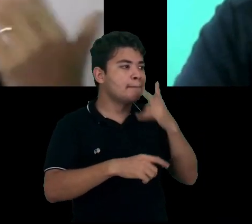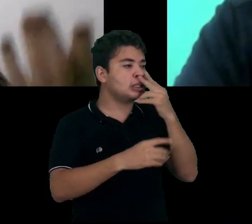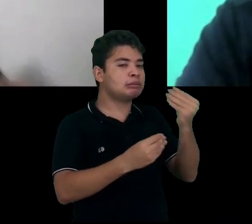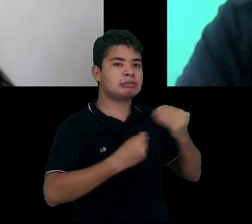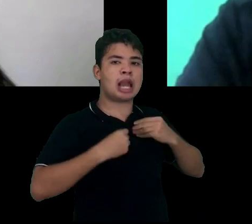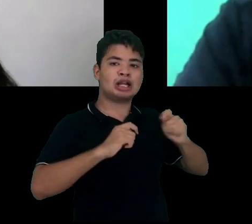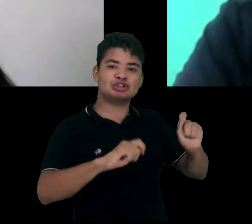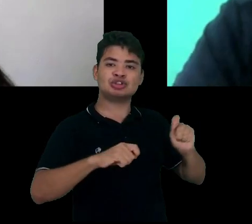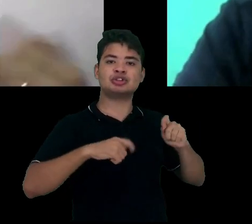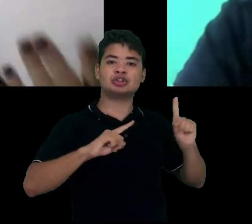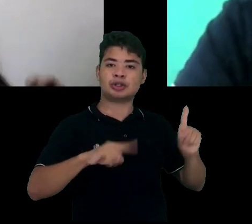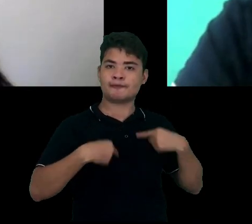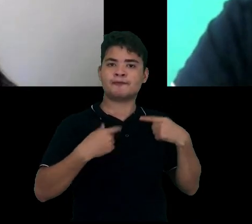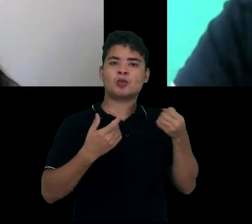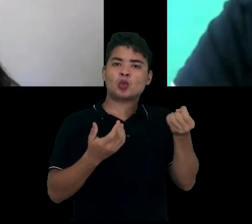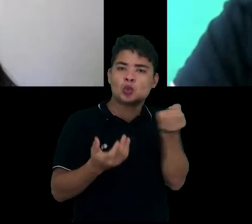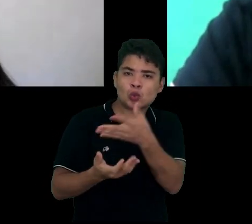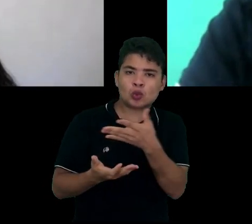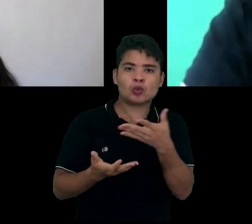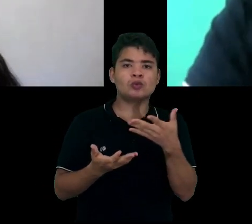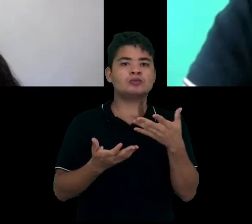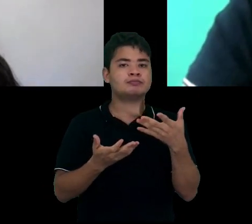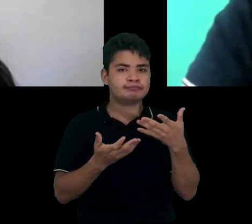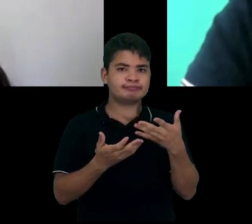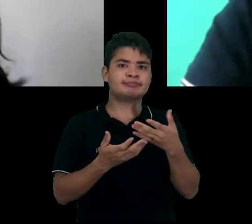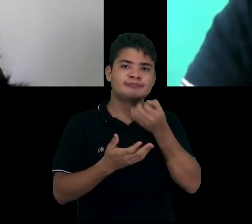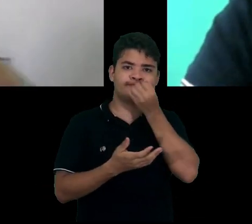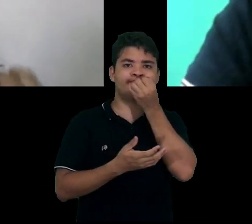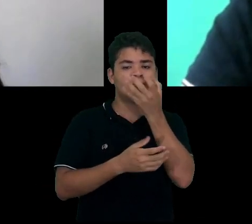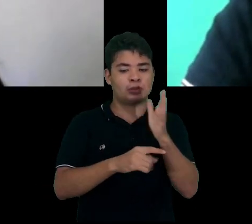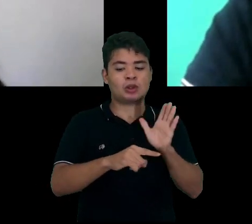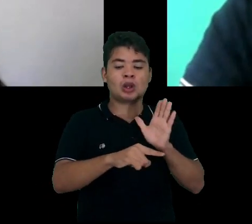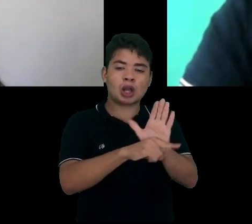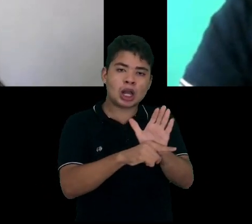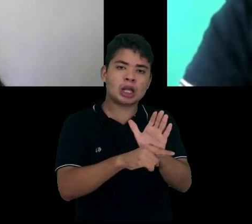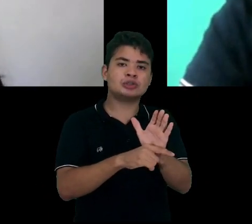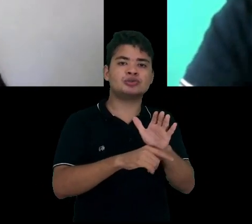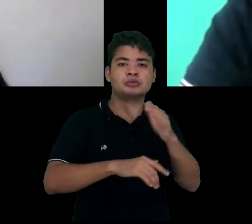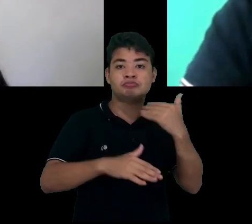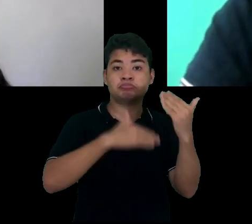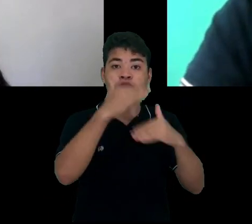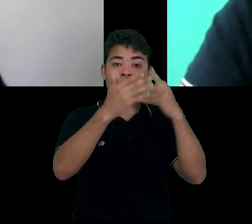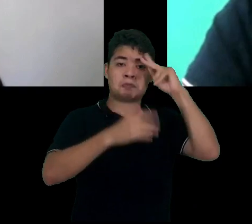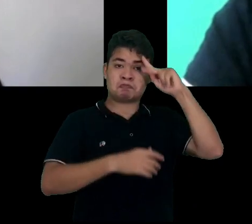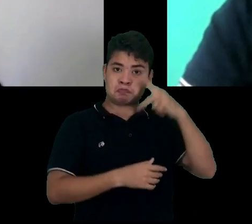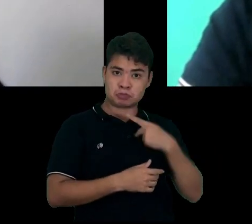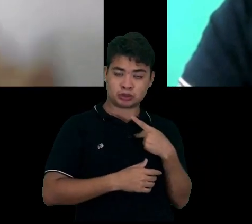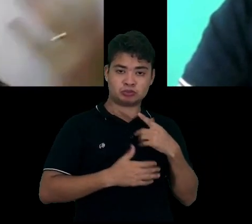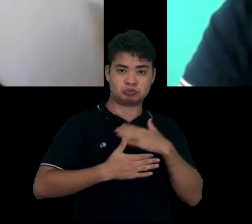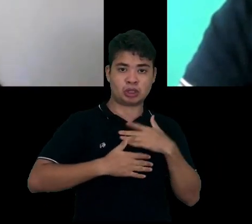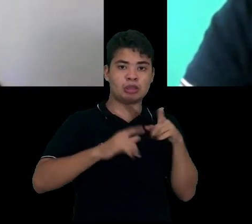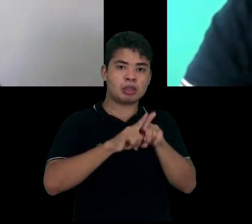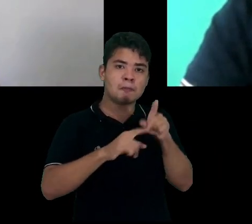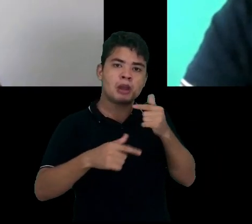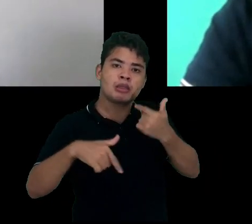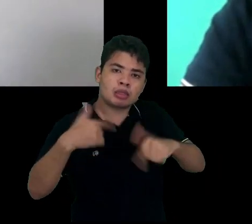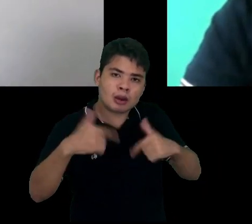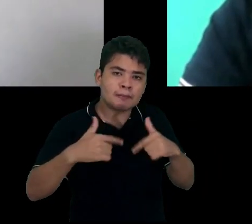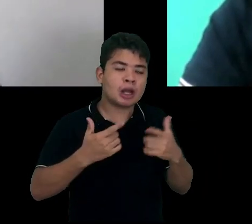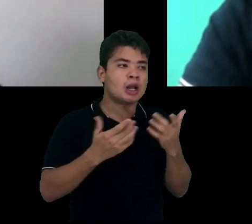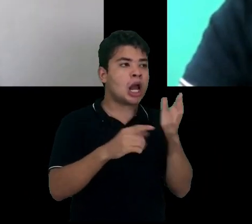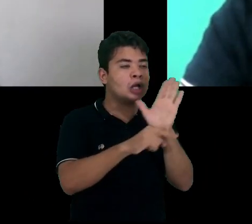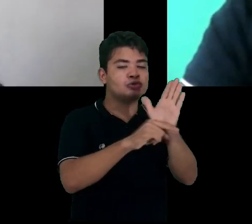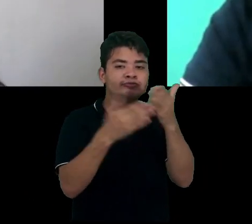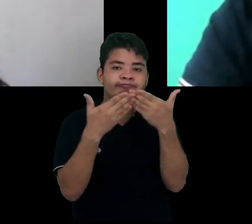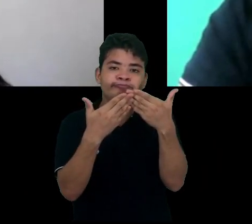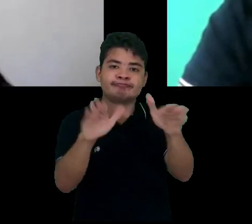Novos desafios, que inclusive vão ter muitos benefícios para você, em sentido pessoal, profissional, né? É muito legal. Abre os horizontes,